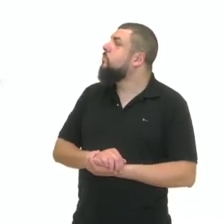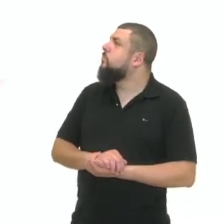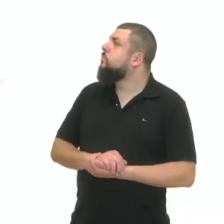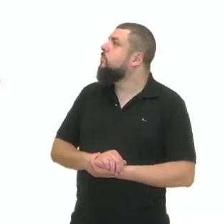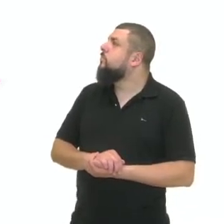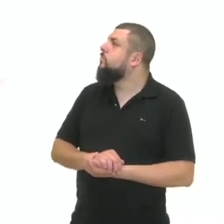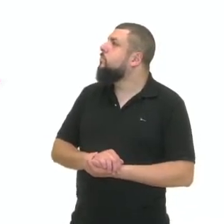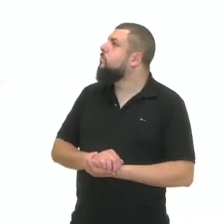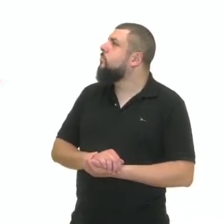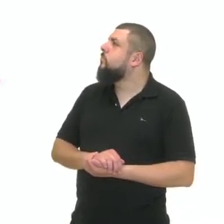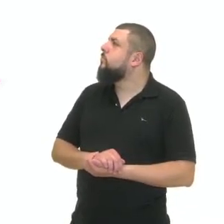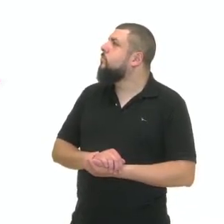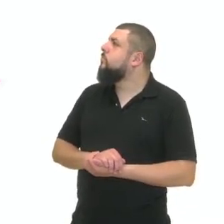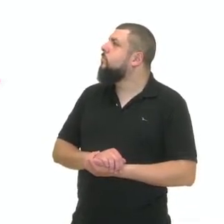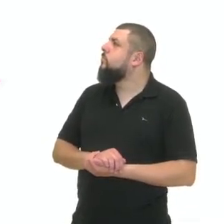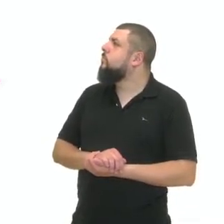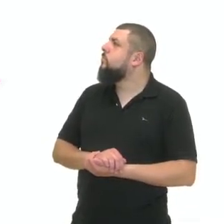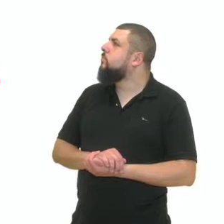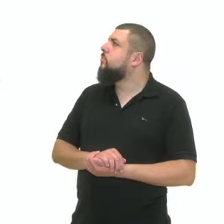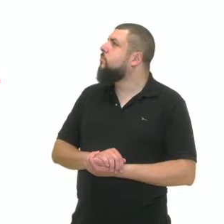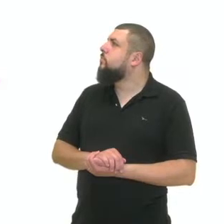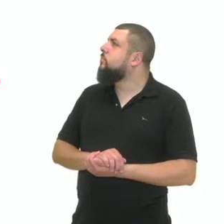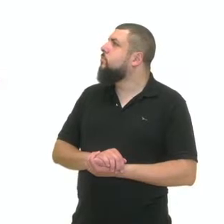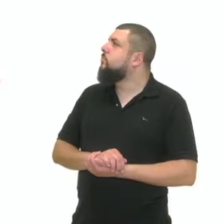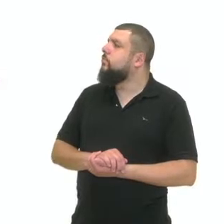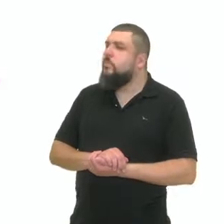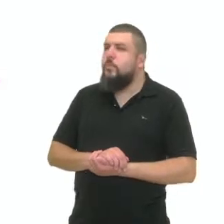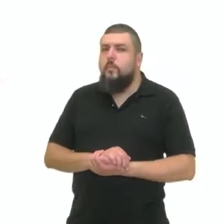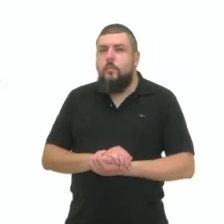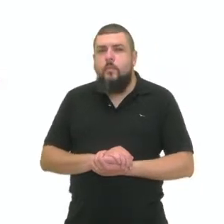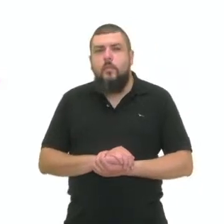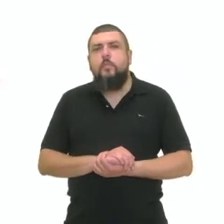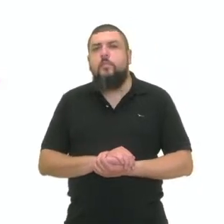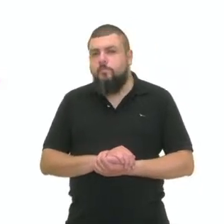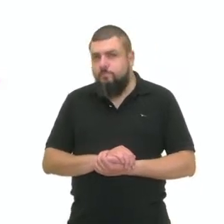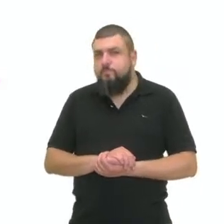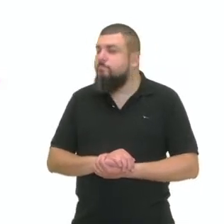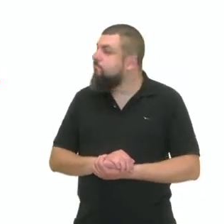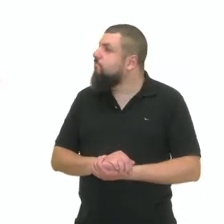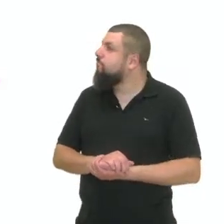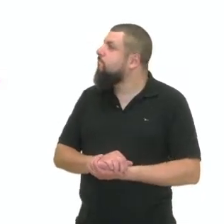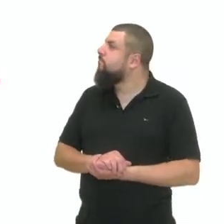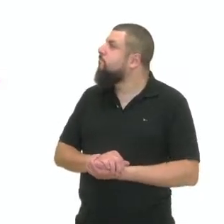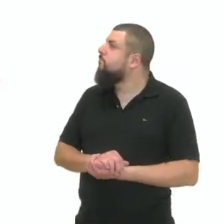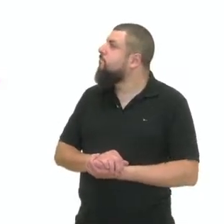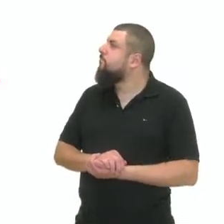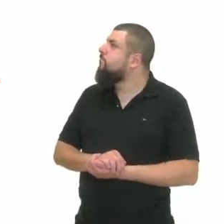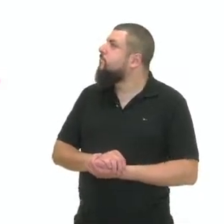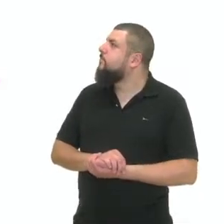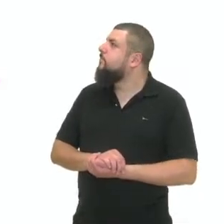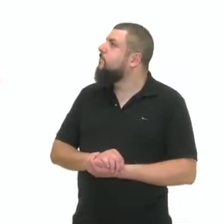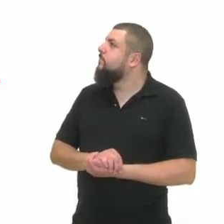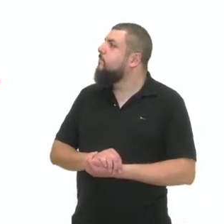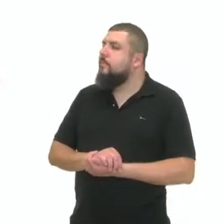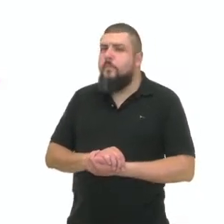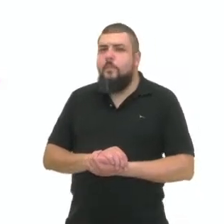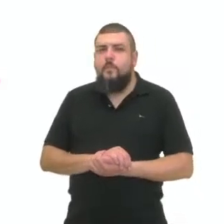distribuiu rapidamente 1.000 cobertores na noite de ontem. As pessoas se aglomeram em frente à sede atrás de